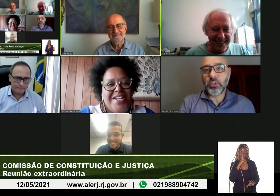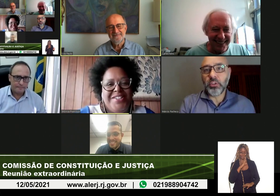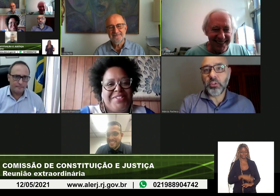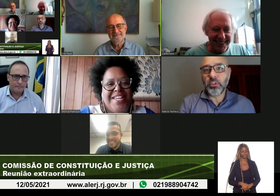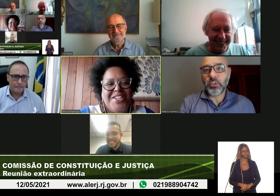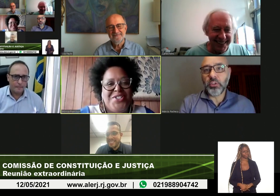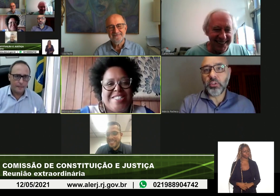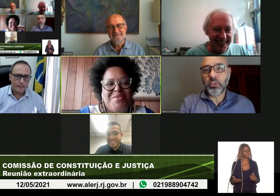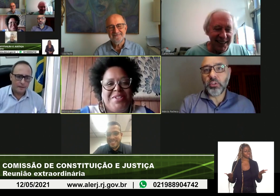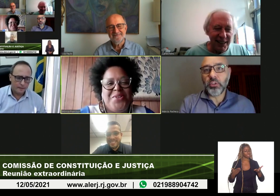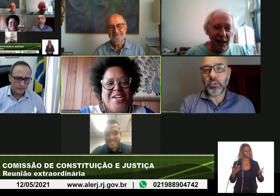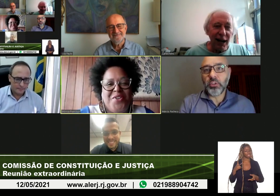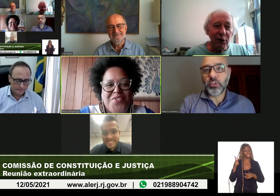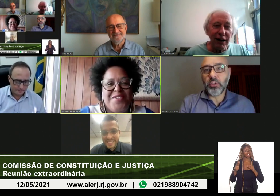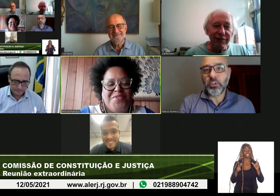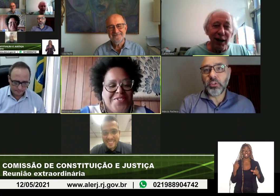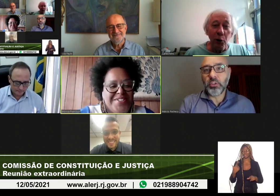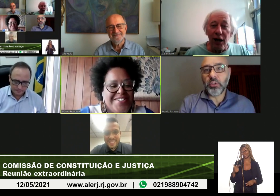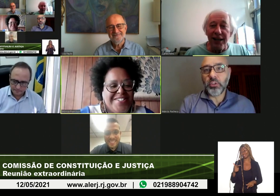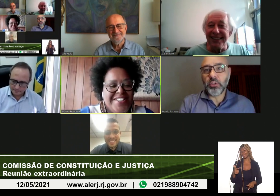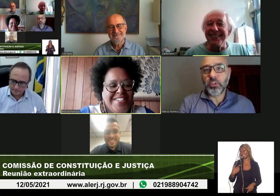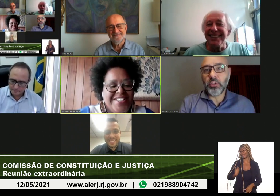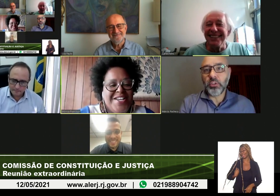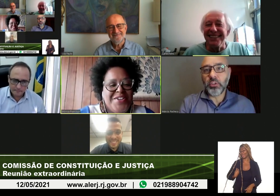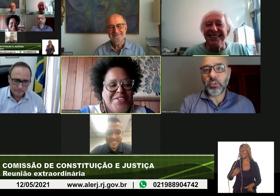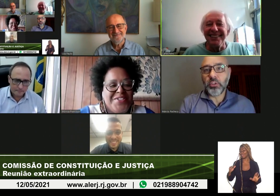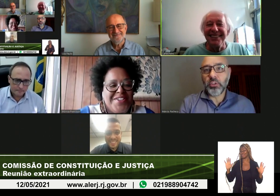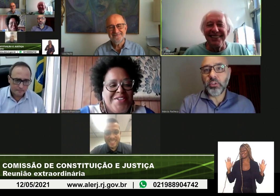Agora não tem edição, não, é ao vivo. Agora ferrou.